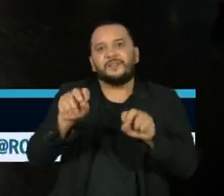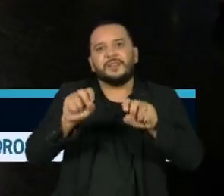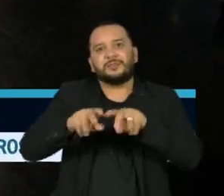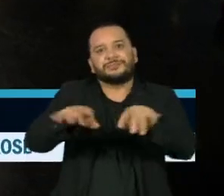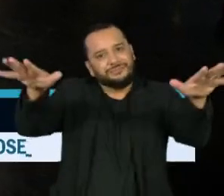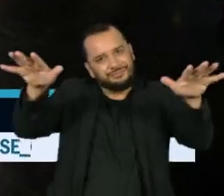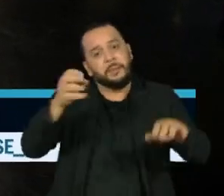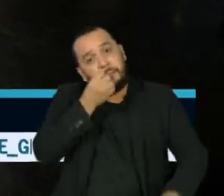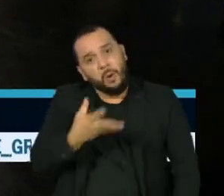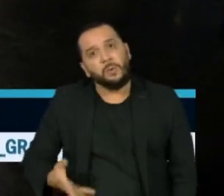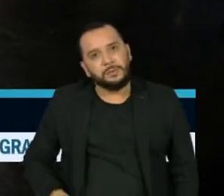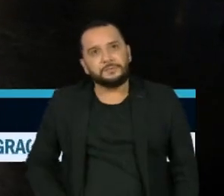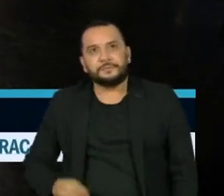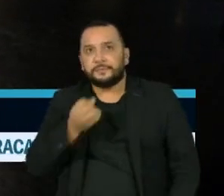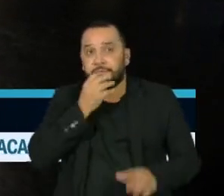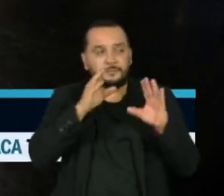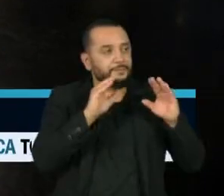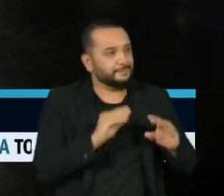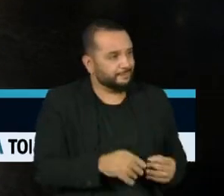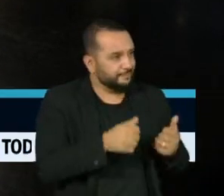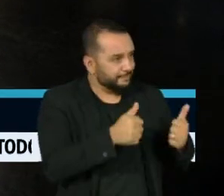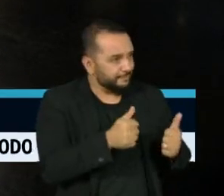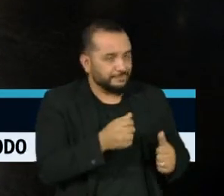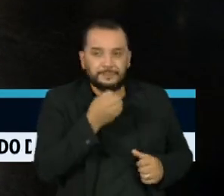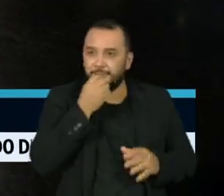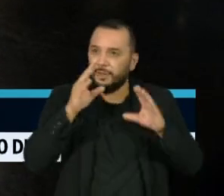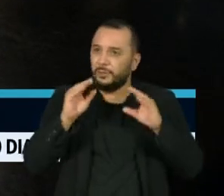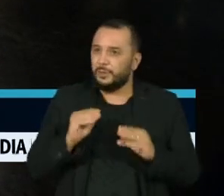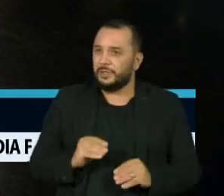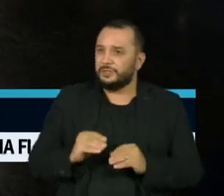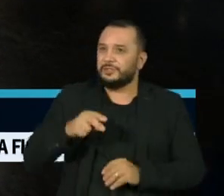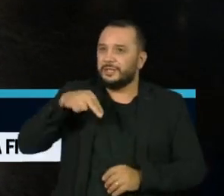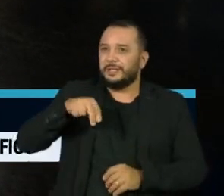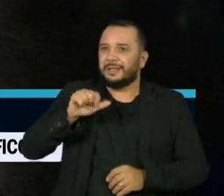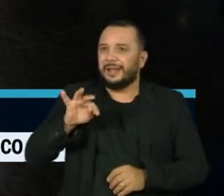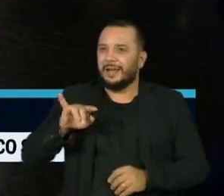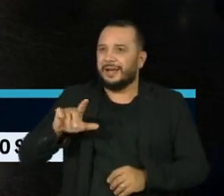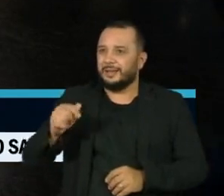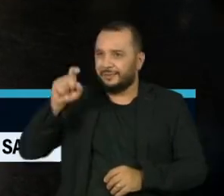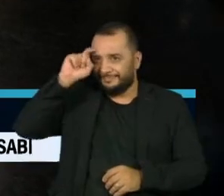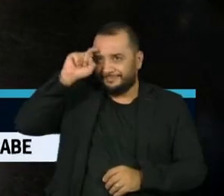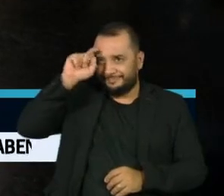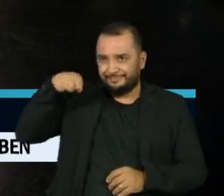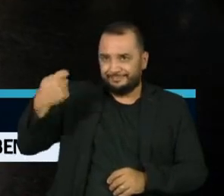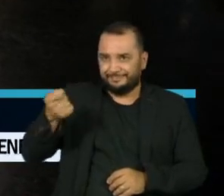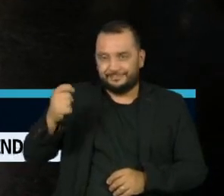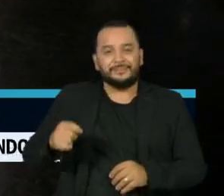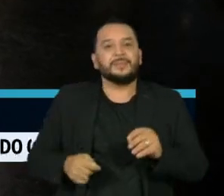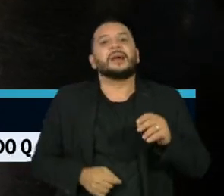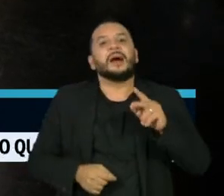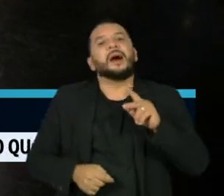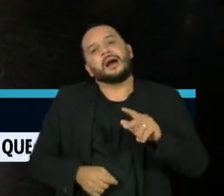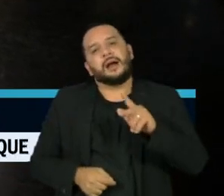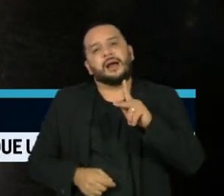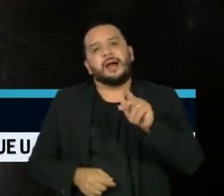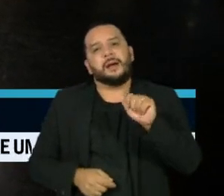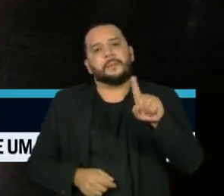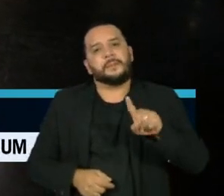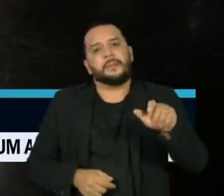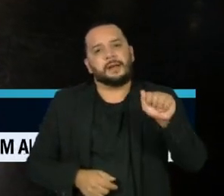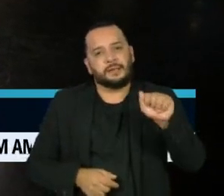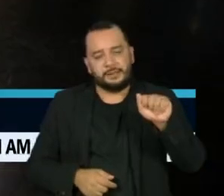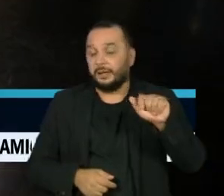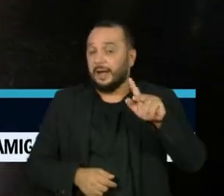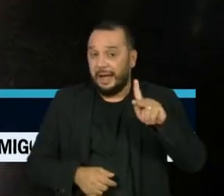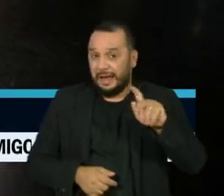Boa noite, Capaz. Boa noite. Boa noite, Natália. Boa noite, Ana. Boa noite, Capaz. Boa noite. Natália,